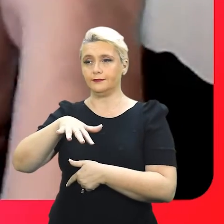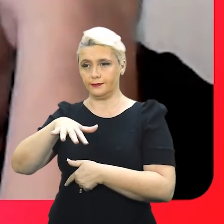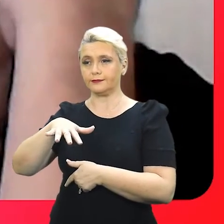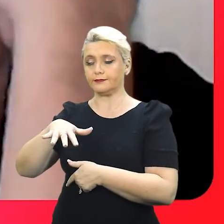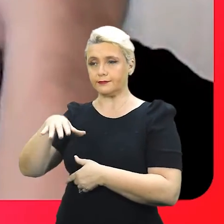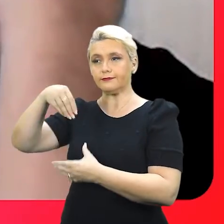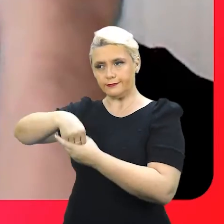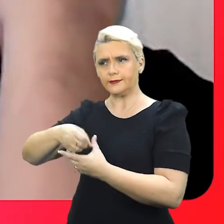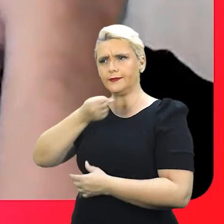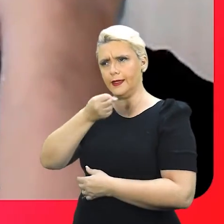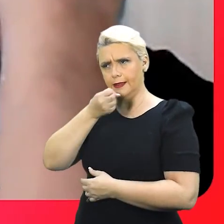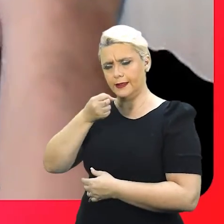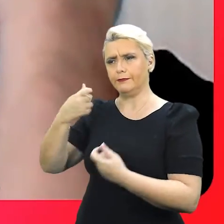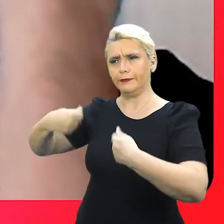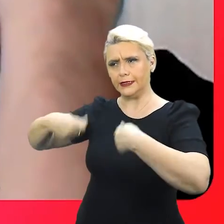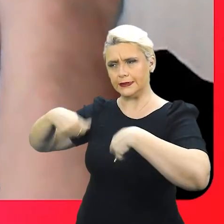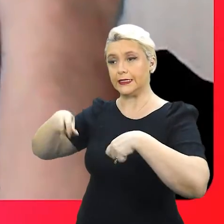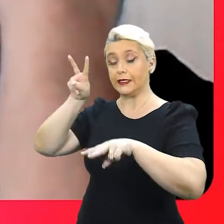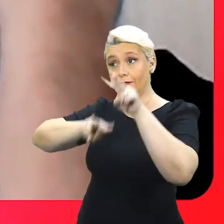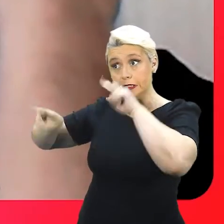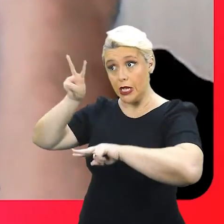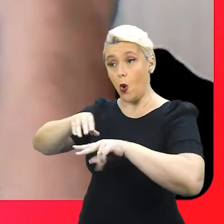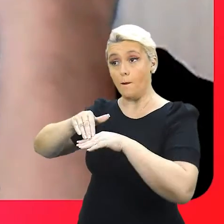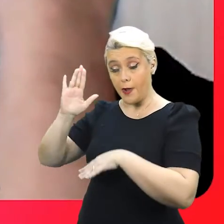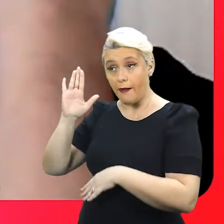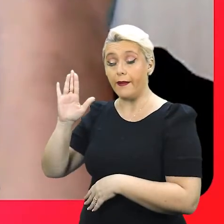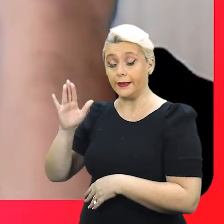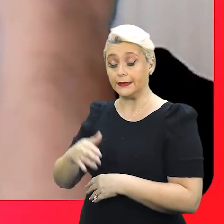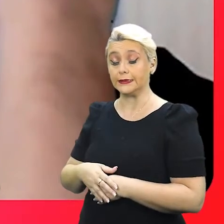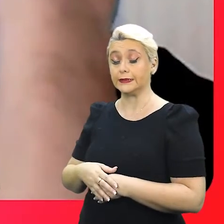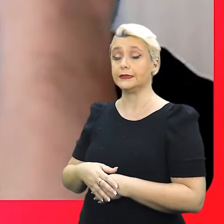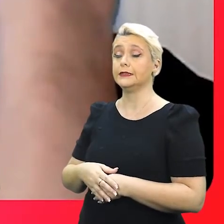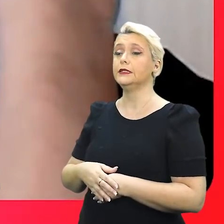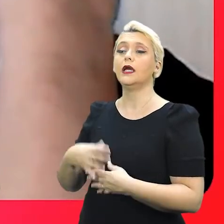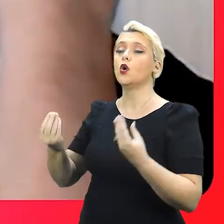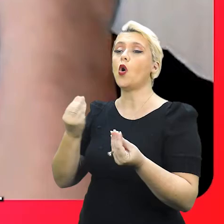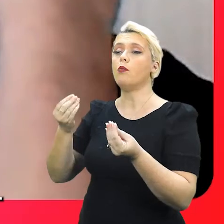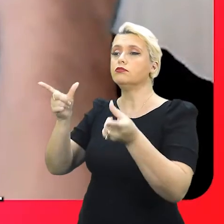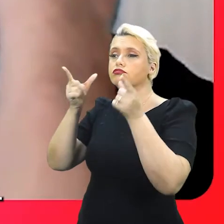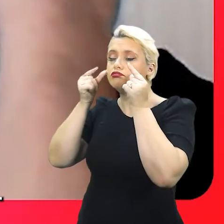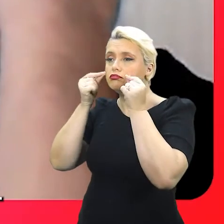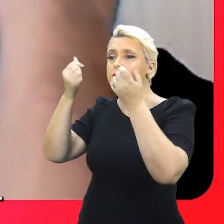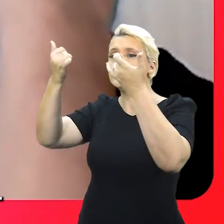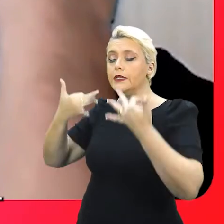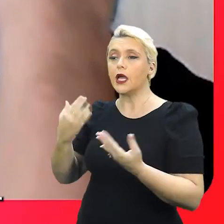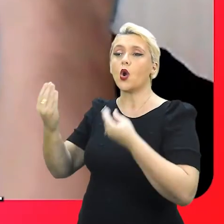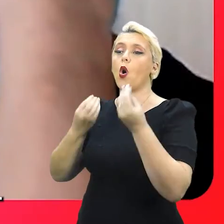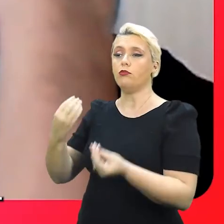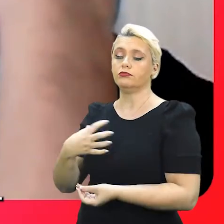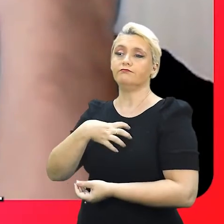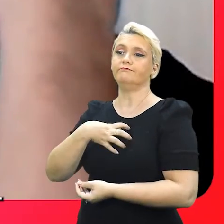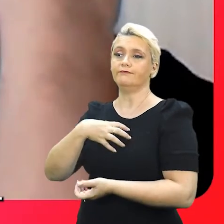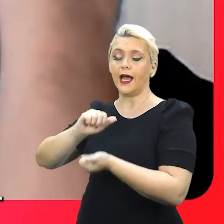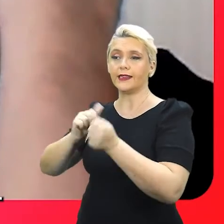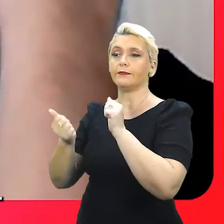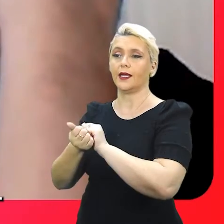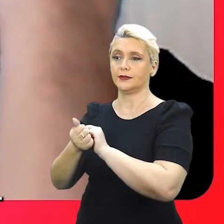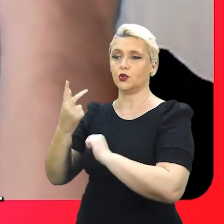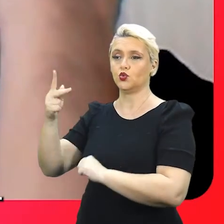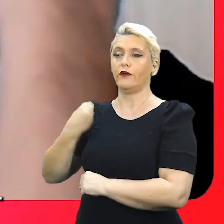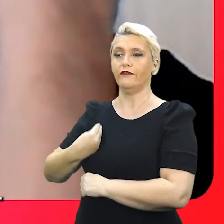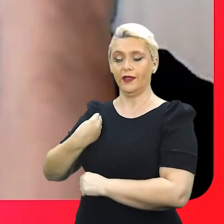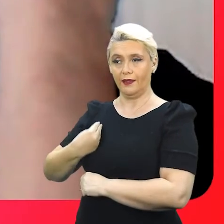na imprensa, que demanda bastante da visão, com essa perda visual? Conte para nós como é que foi